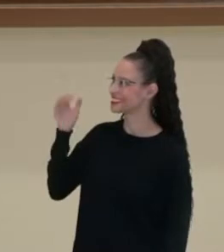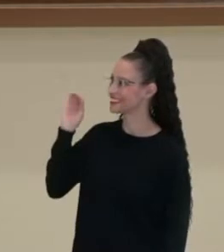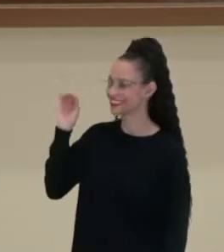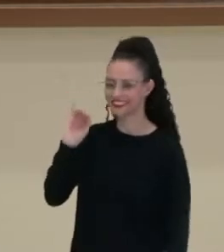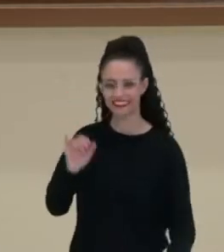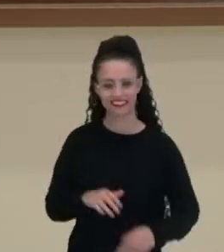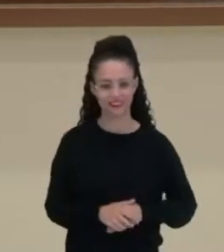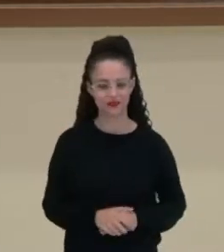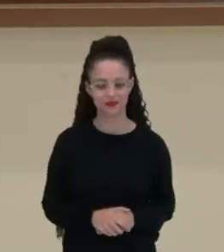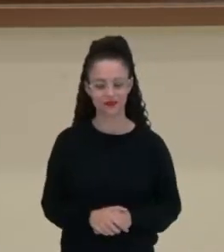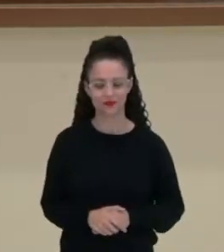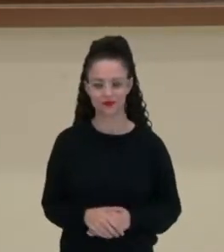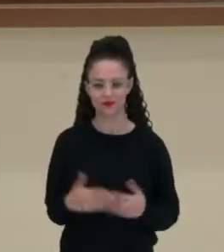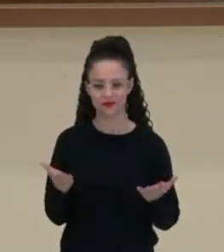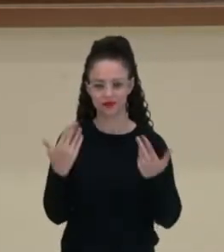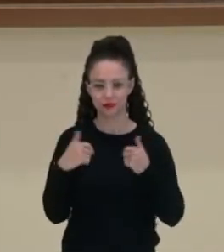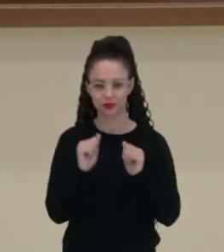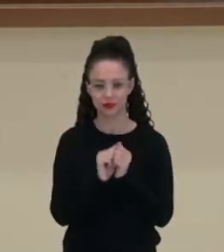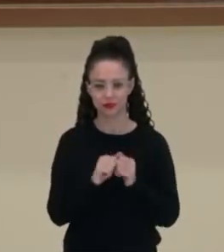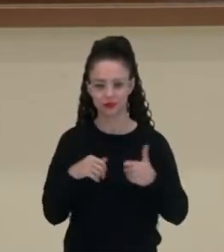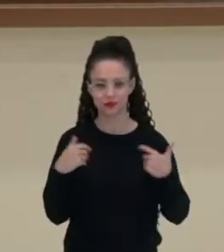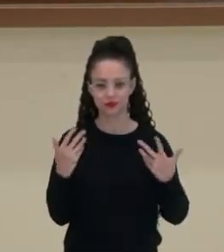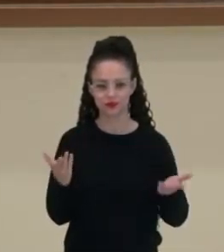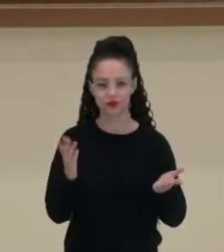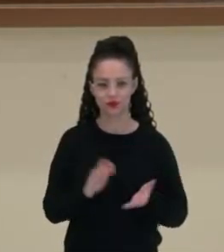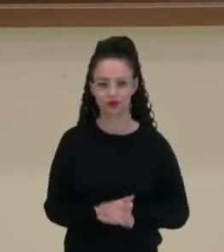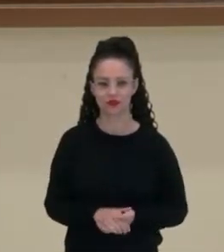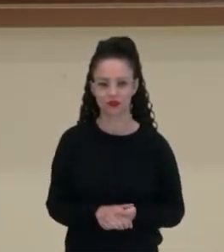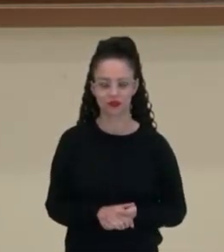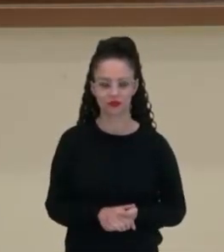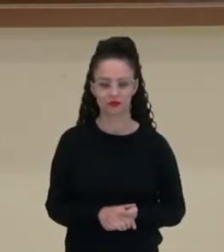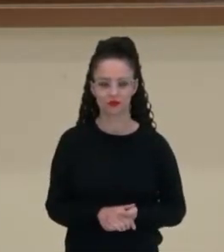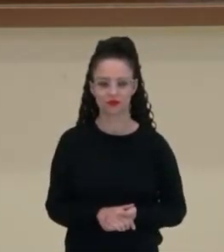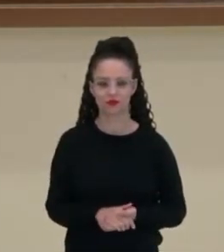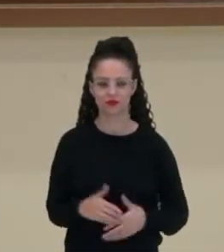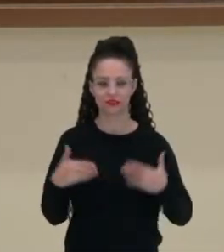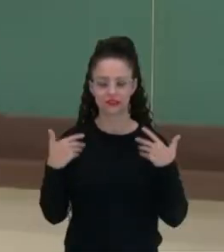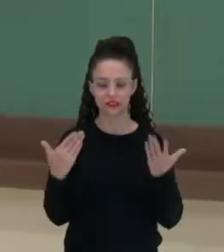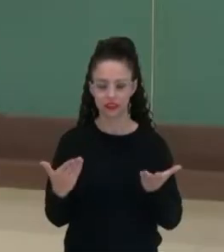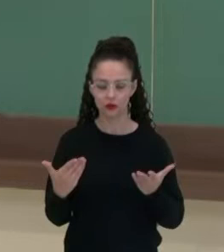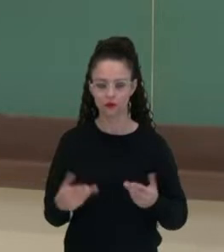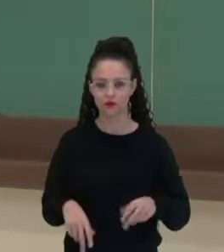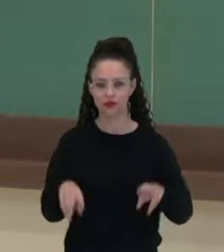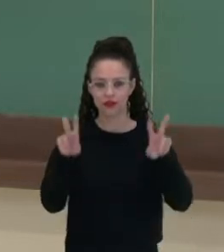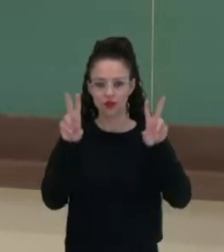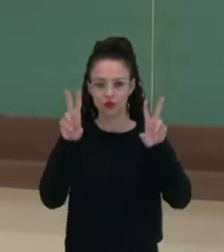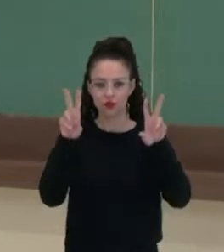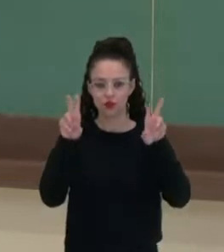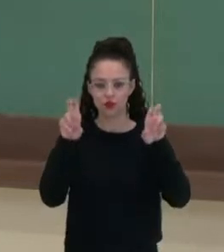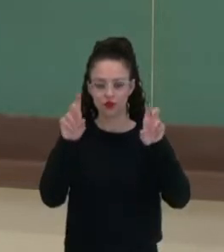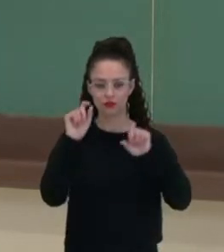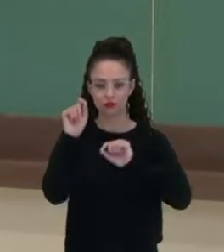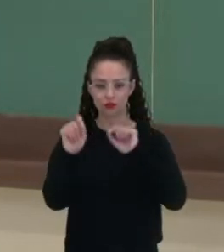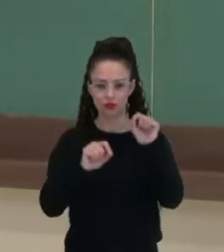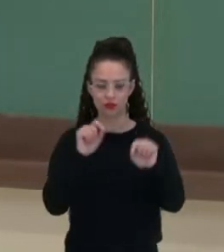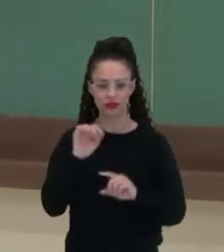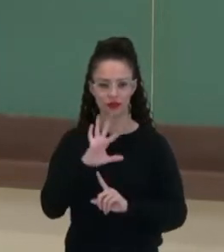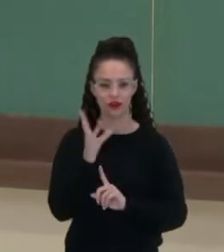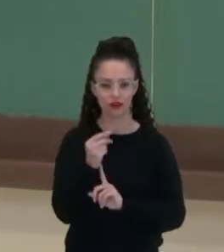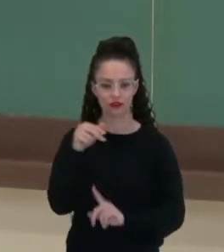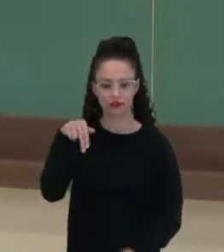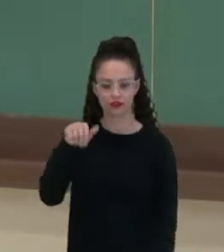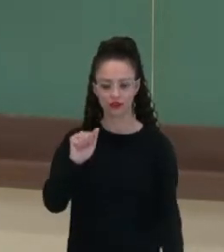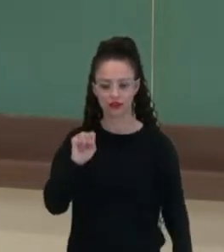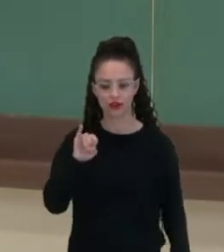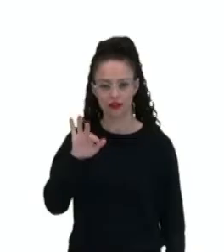Vivi! Vamos juntos? Então, vamos lá! Então, o termo naif, né? O termo arte naif aparece no